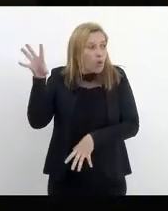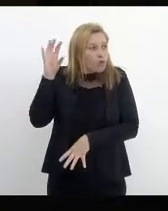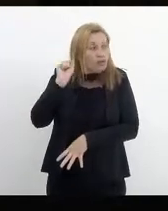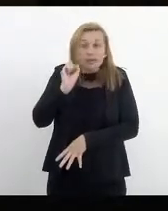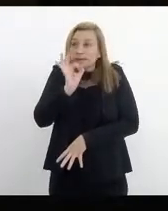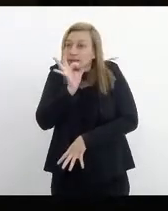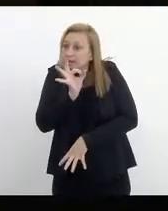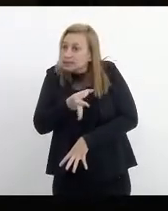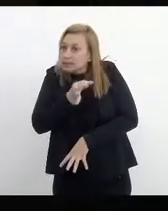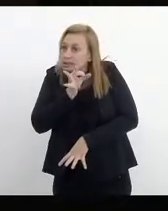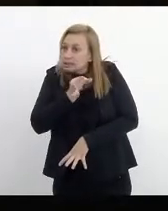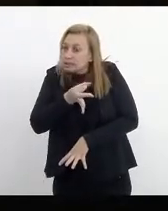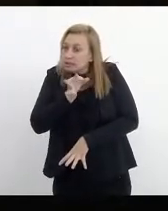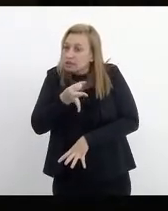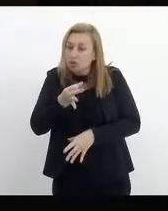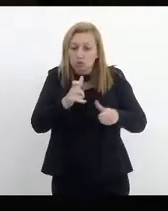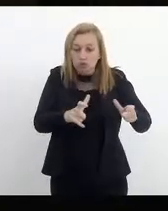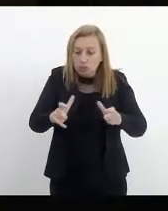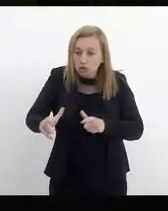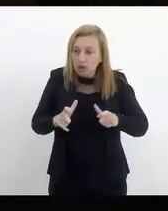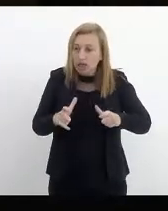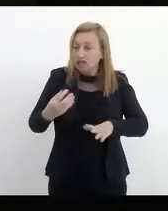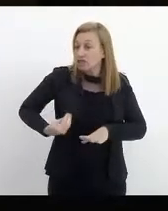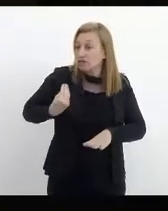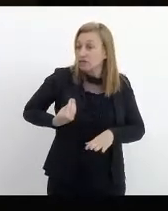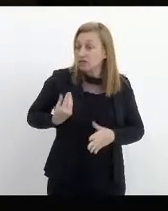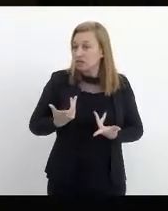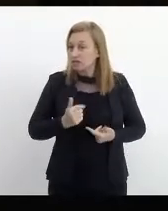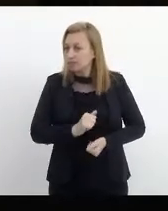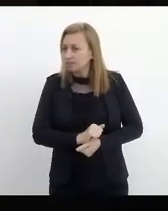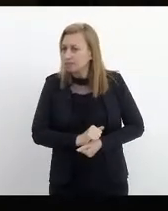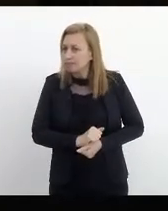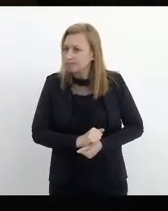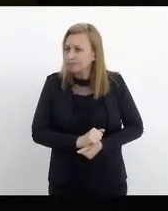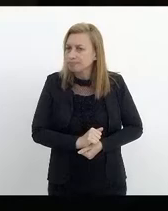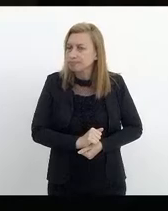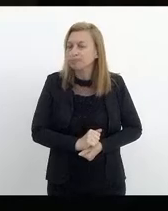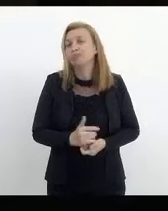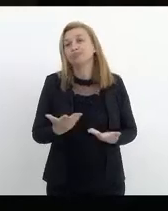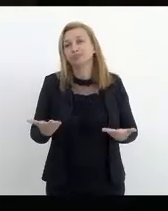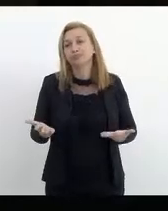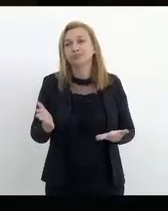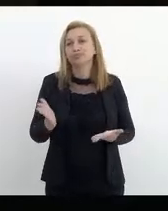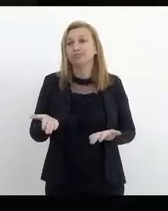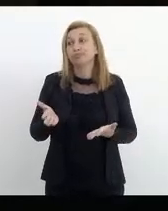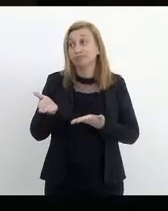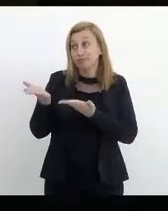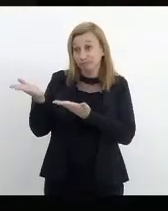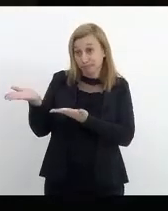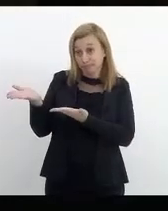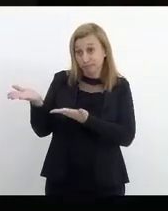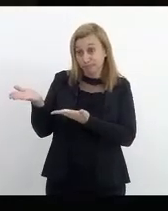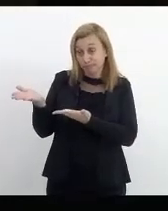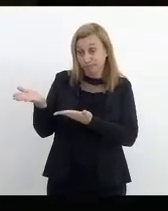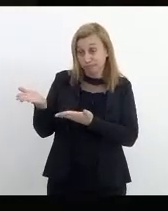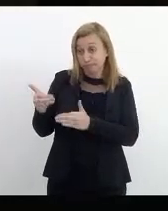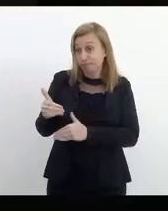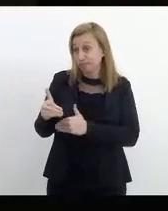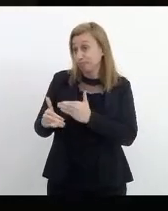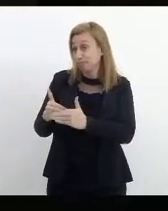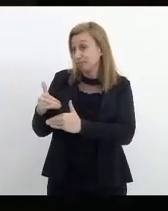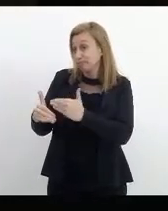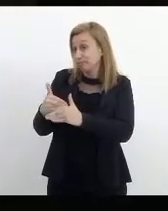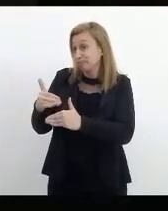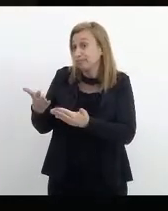exatamente os moradores da região foi feito e tá lá sendo tendo um processo